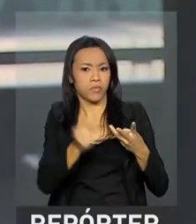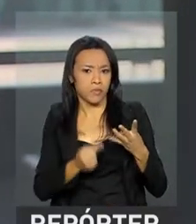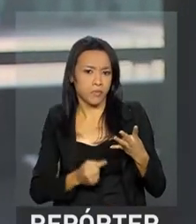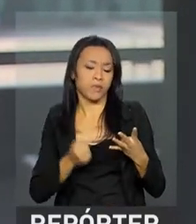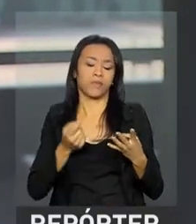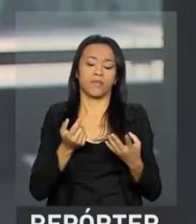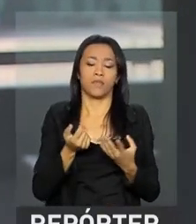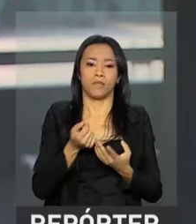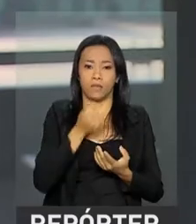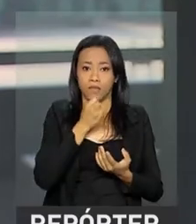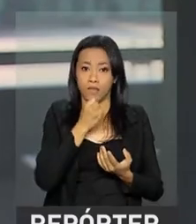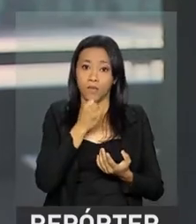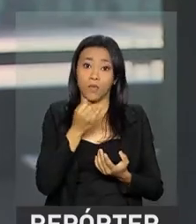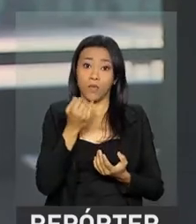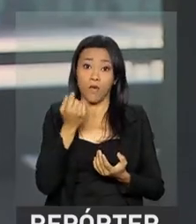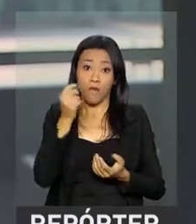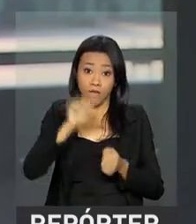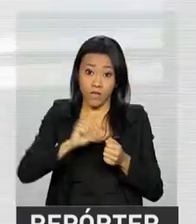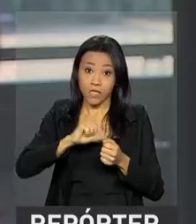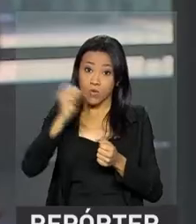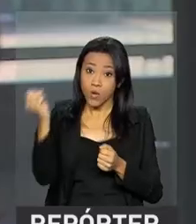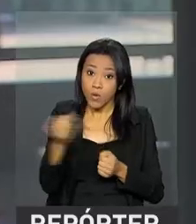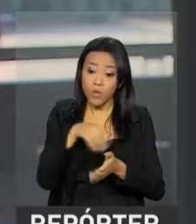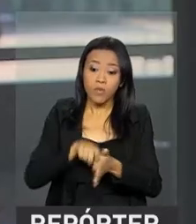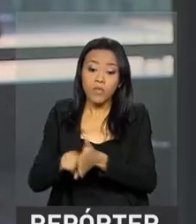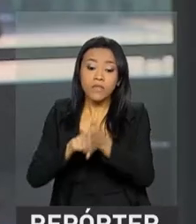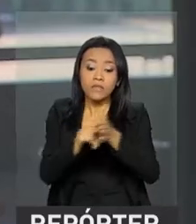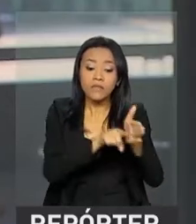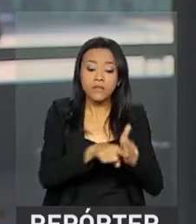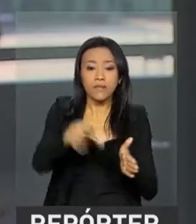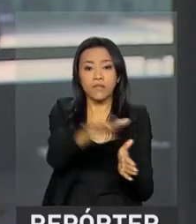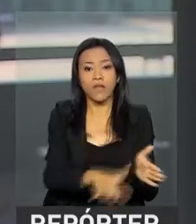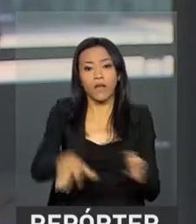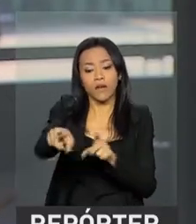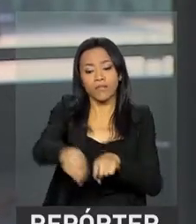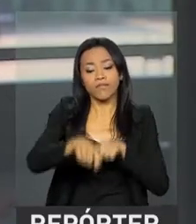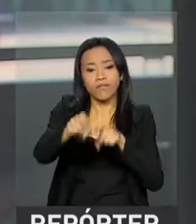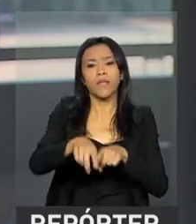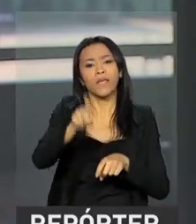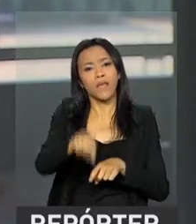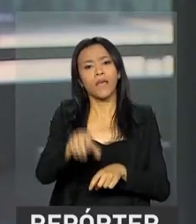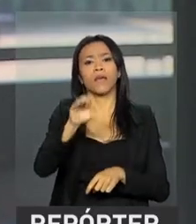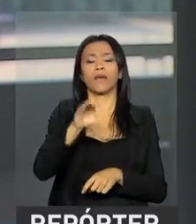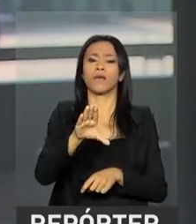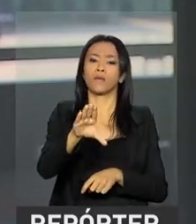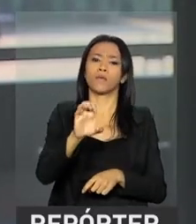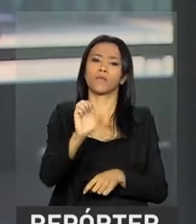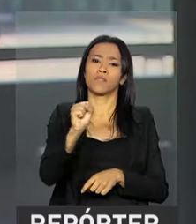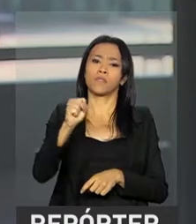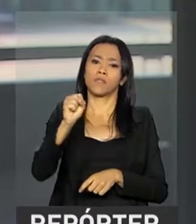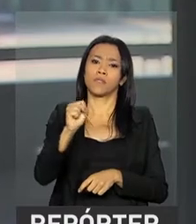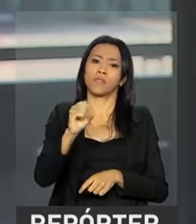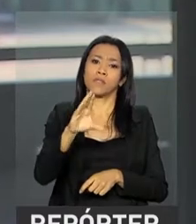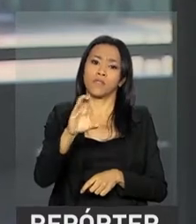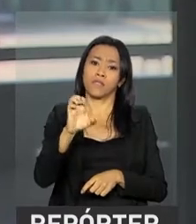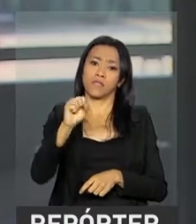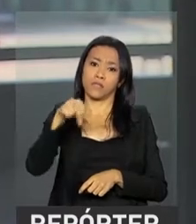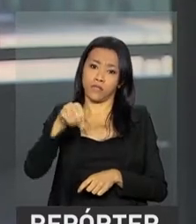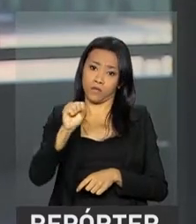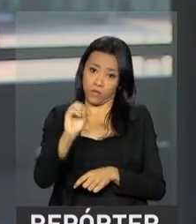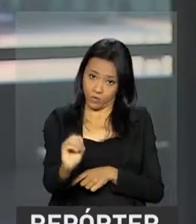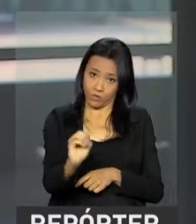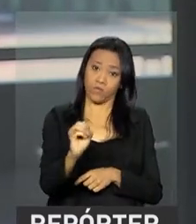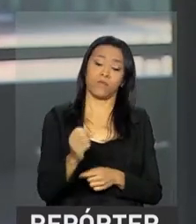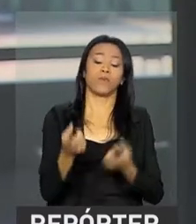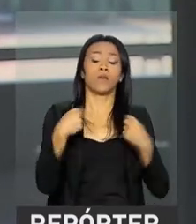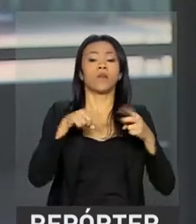de fazer um novo censo agropecuário, né? Também a questão de um novo seguro rural, a ampliação desse seguro rural,